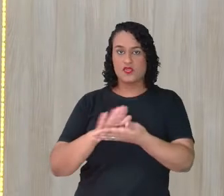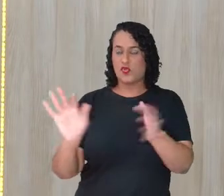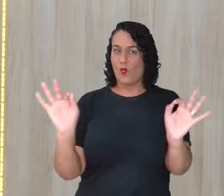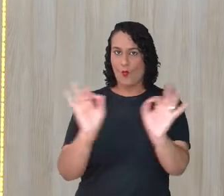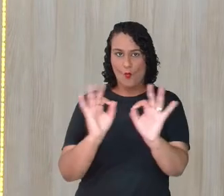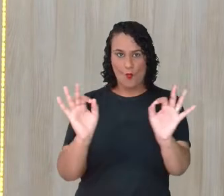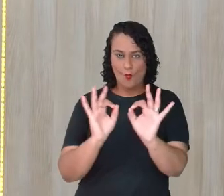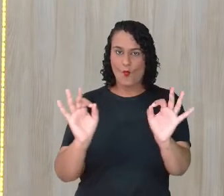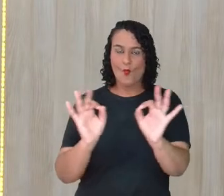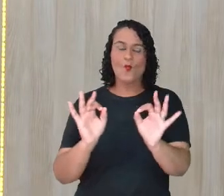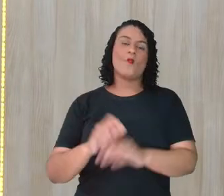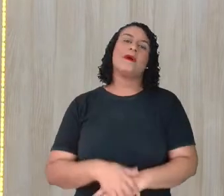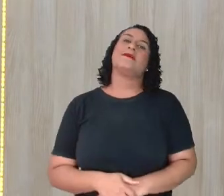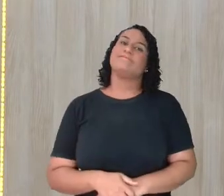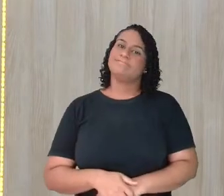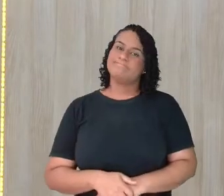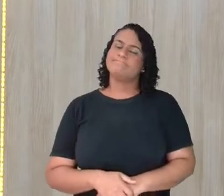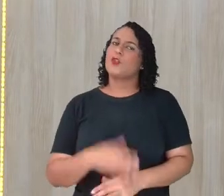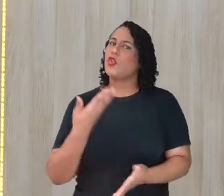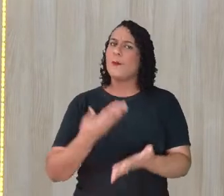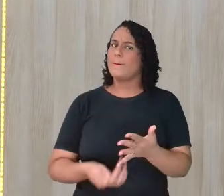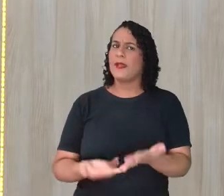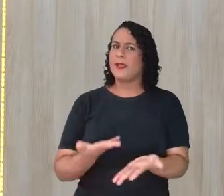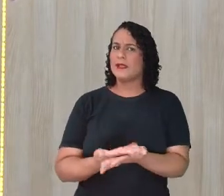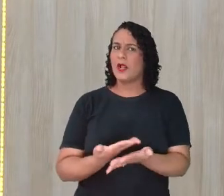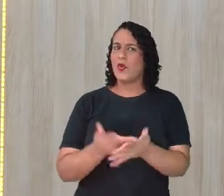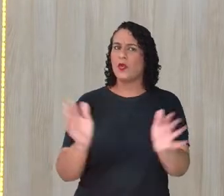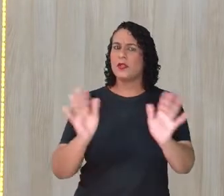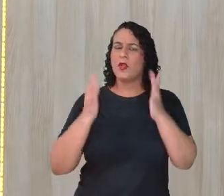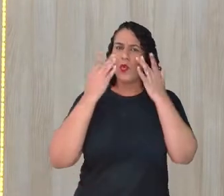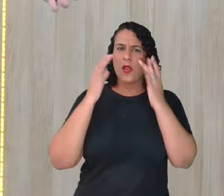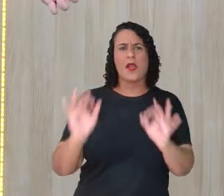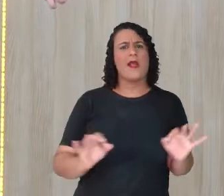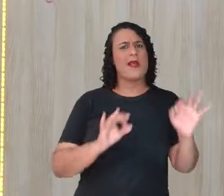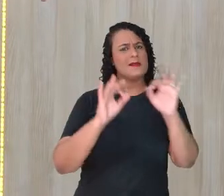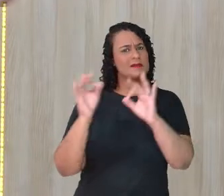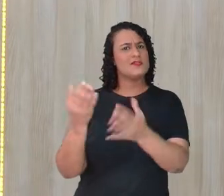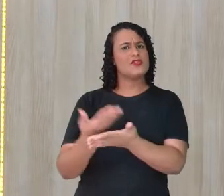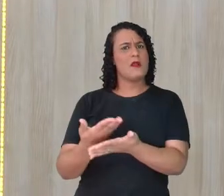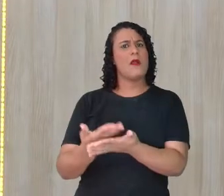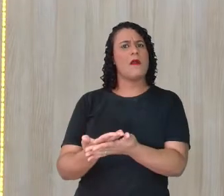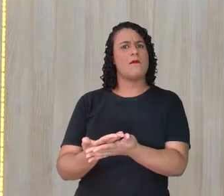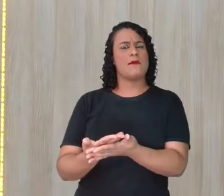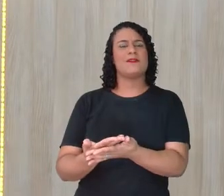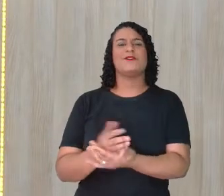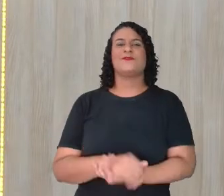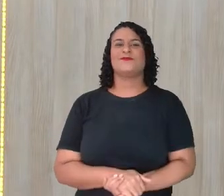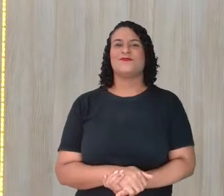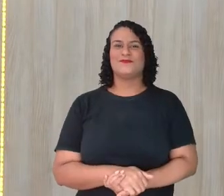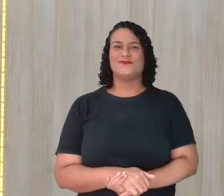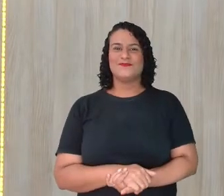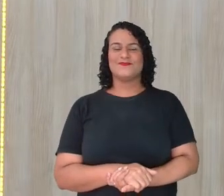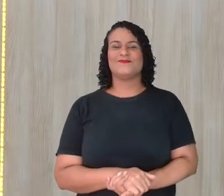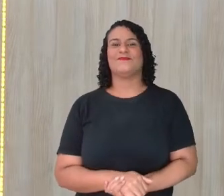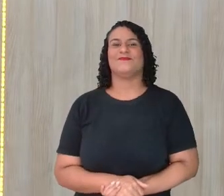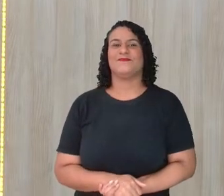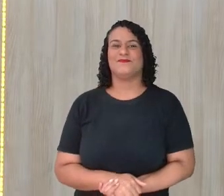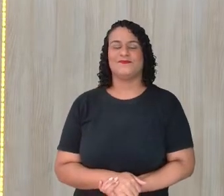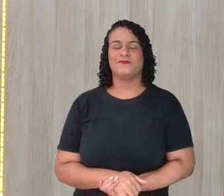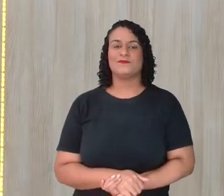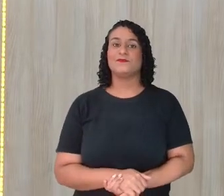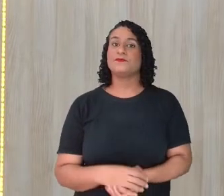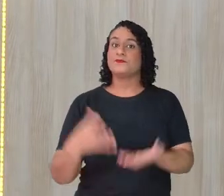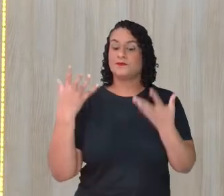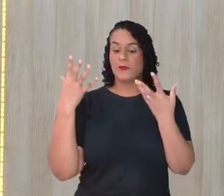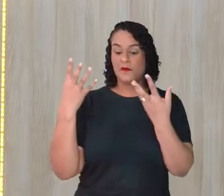Então, só não assiste às aulas do Educa Recife quem não quer. Não é isso, professor? Exatamente. Vamos Então